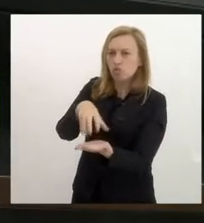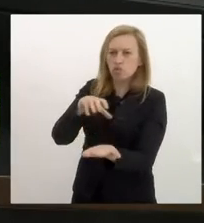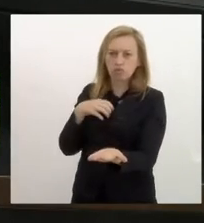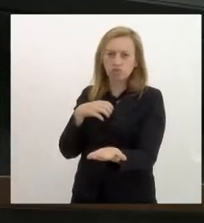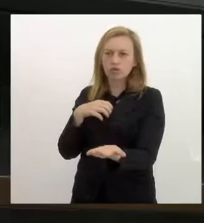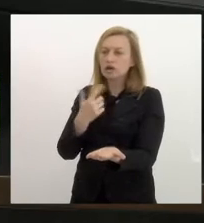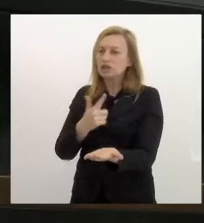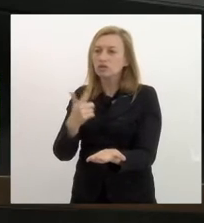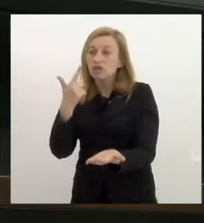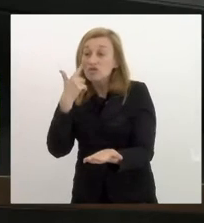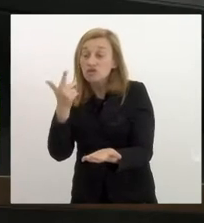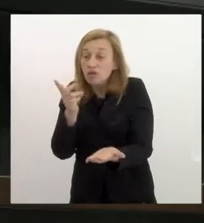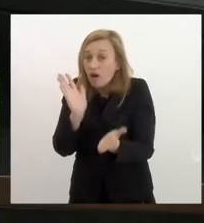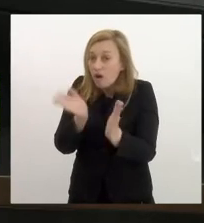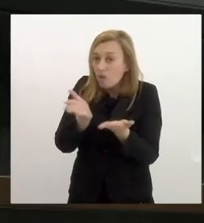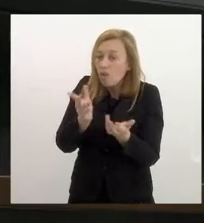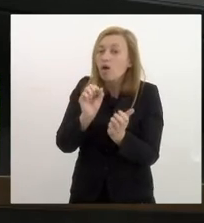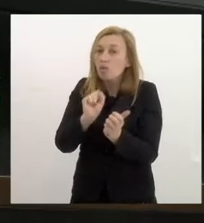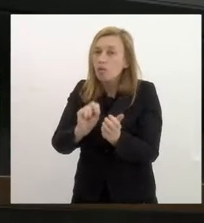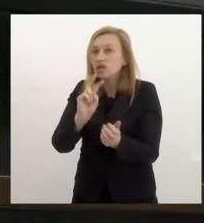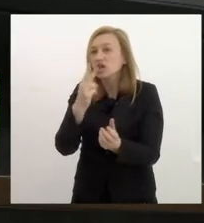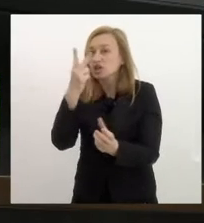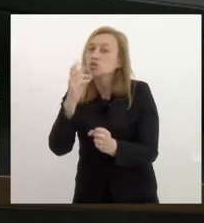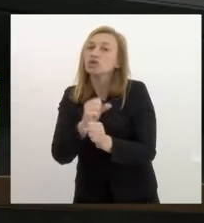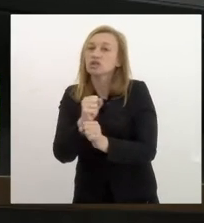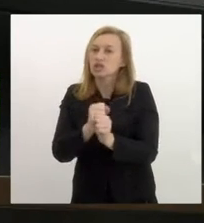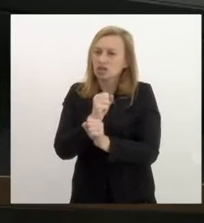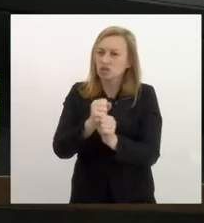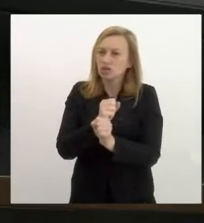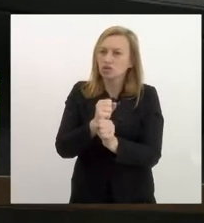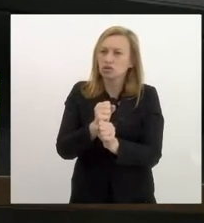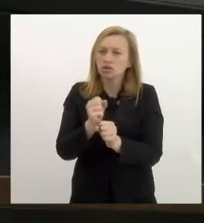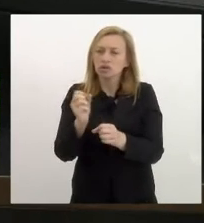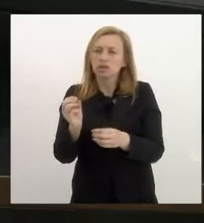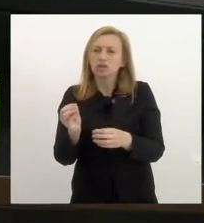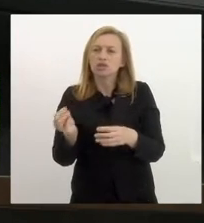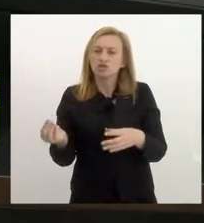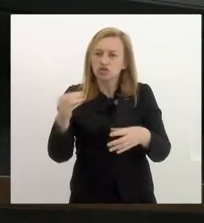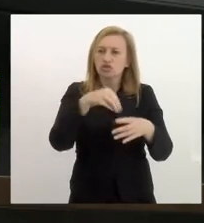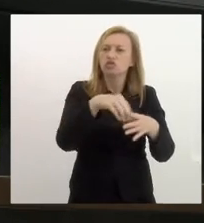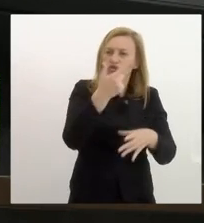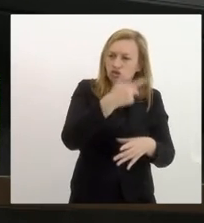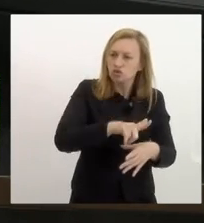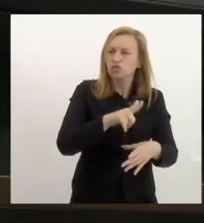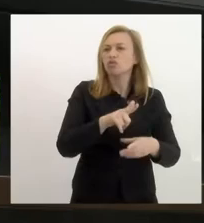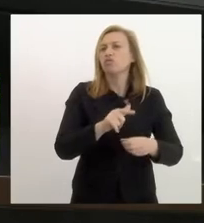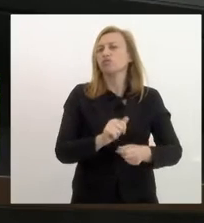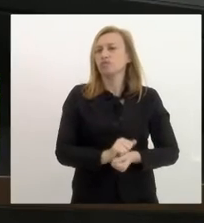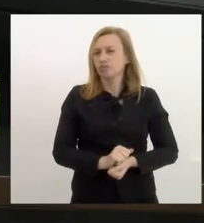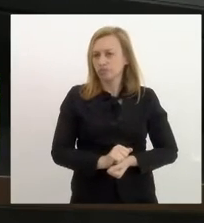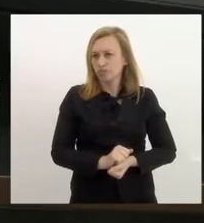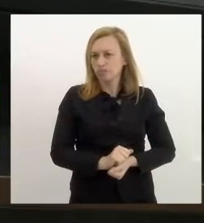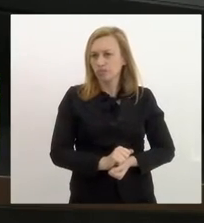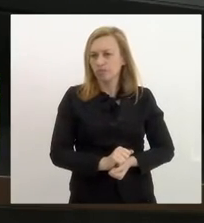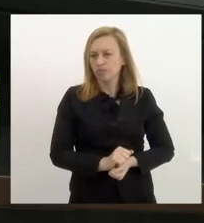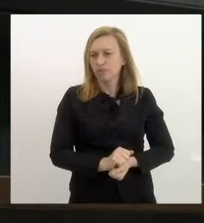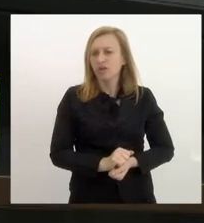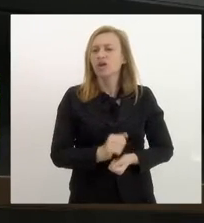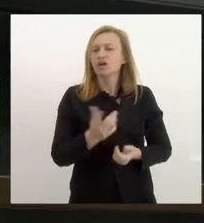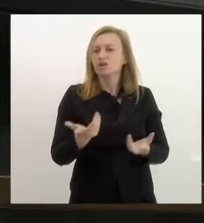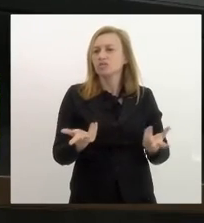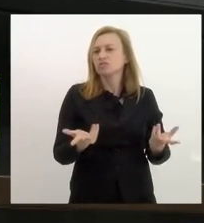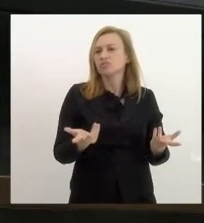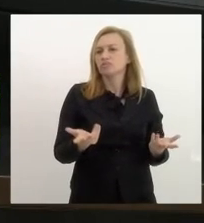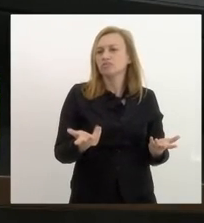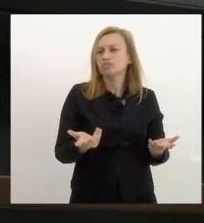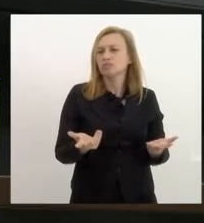previsto agora pode daqui há dois anos colocar novamente e eu acho que sob Esse